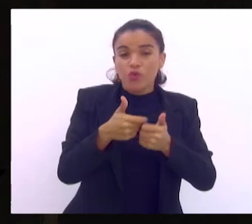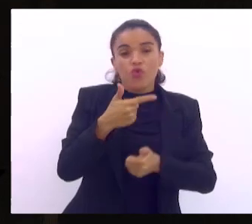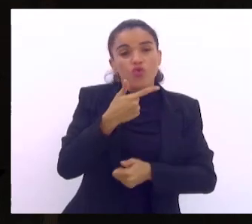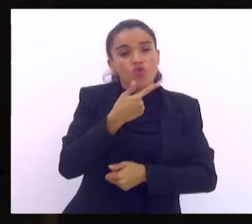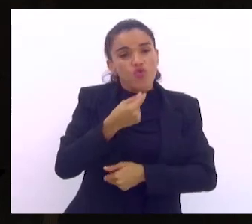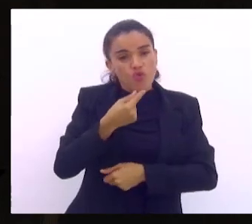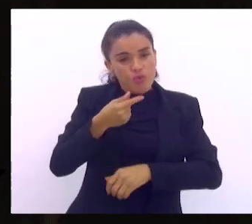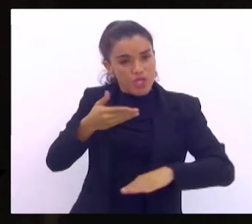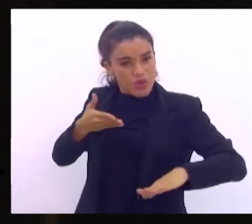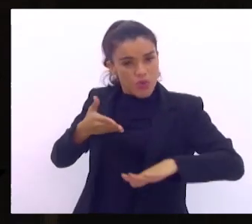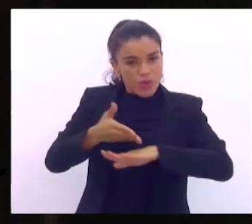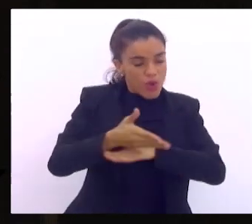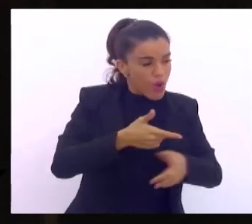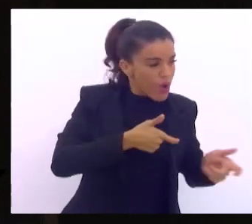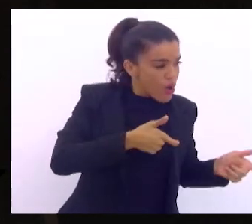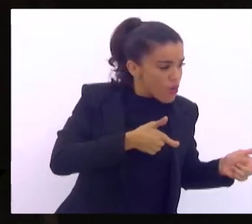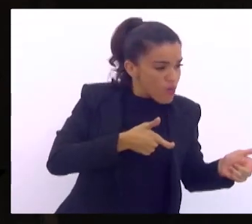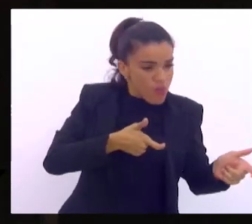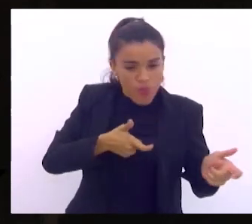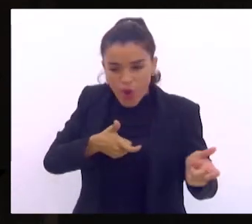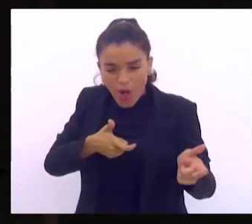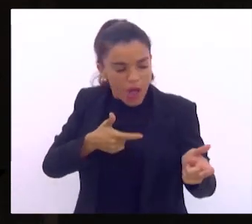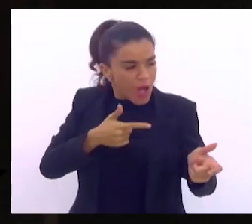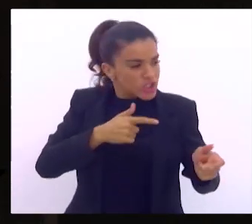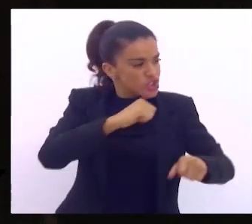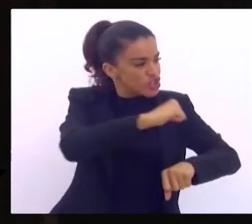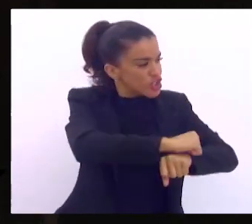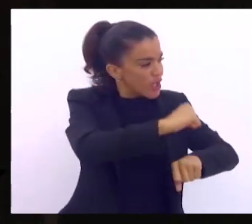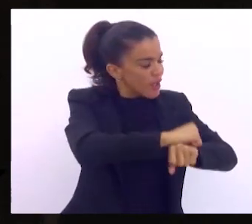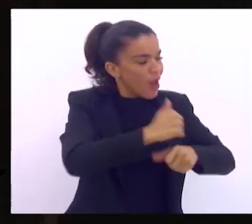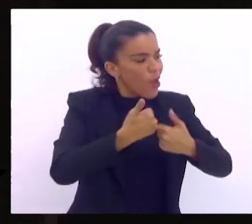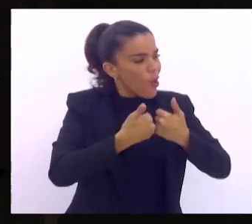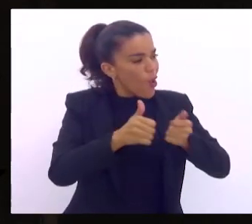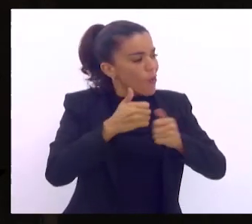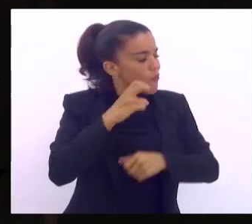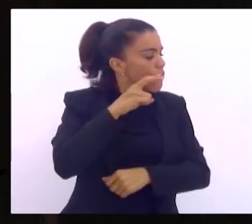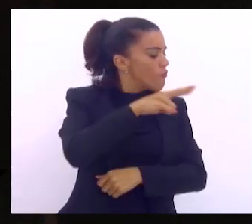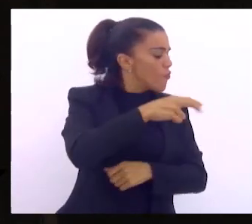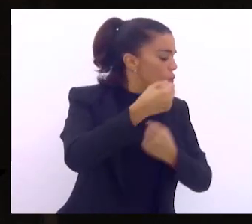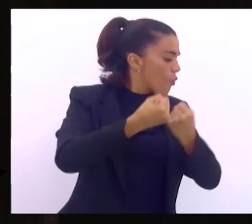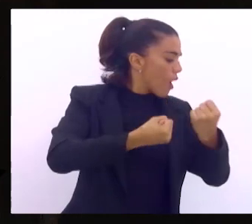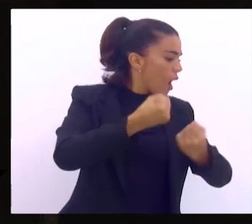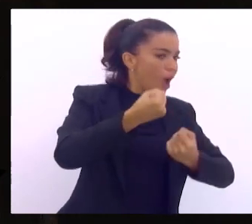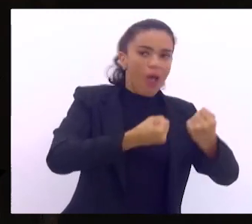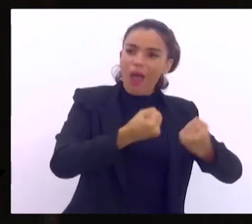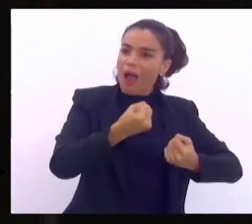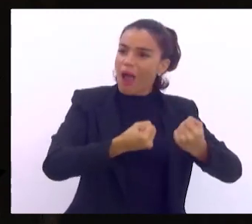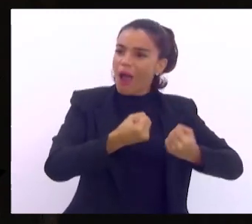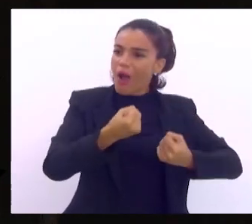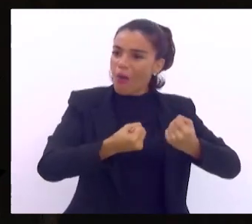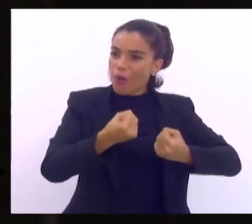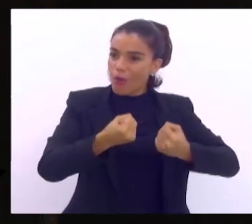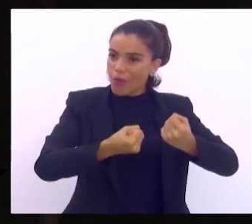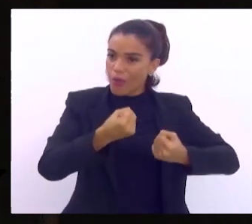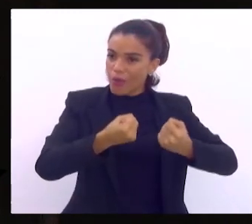Ele olhou para fora do ônibus e viu um carro. Era com